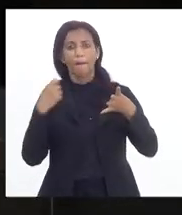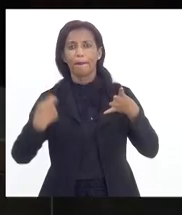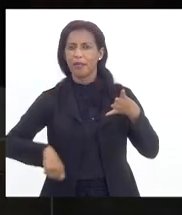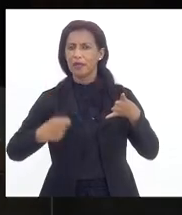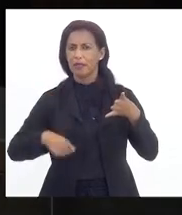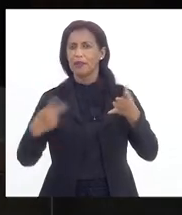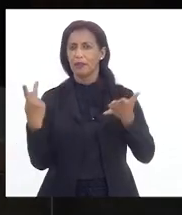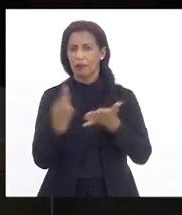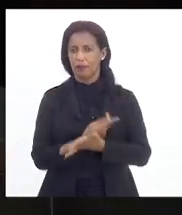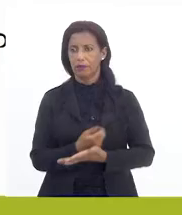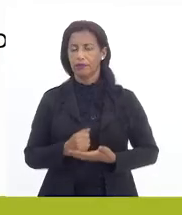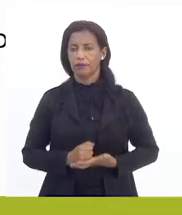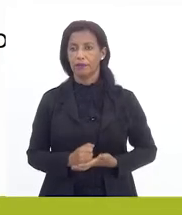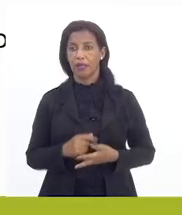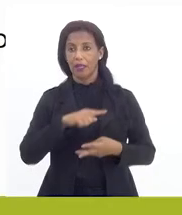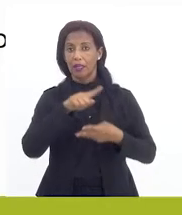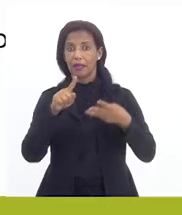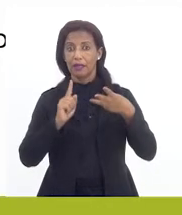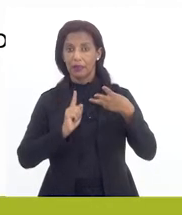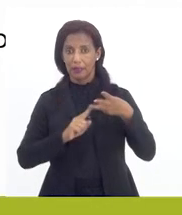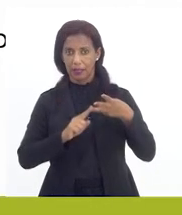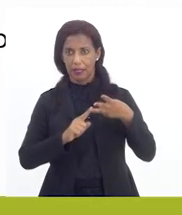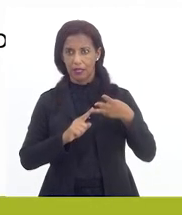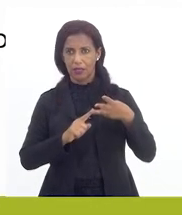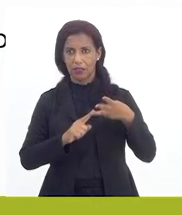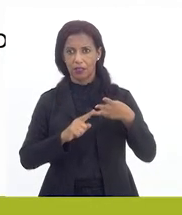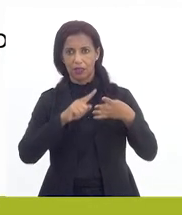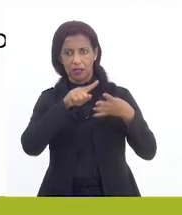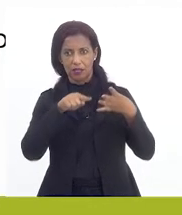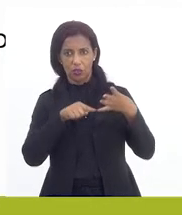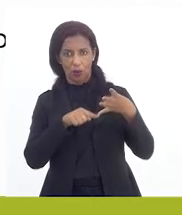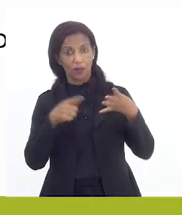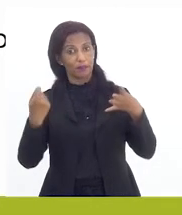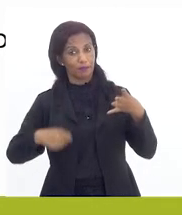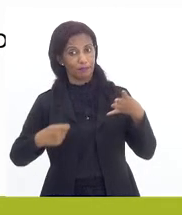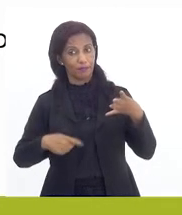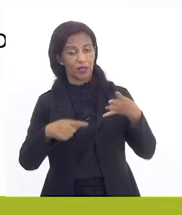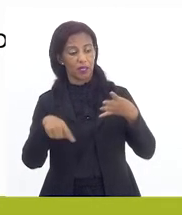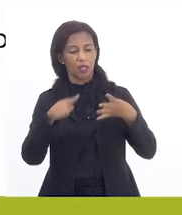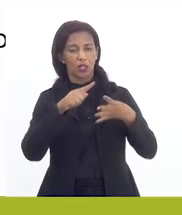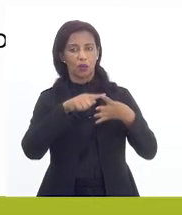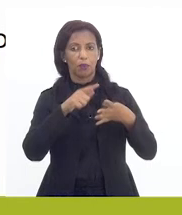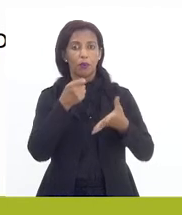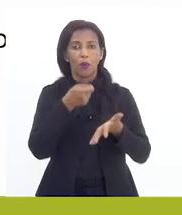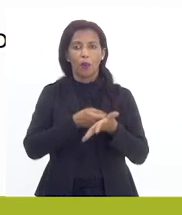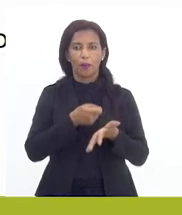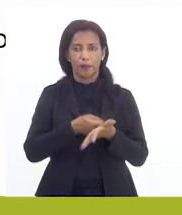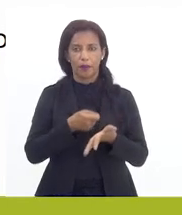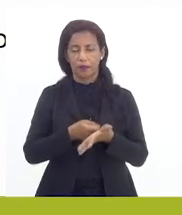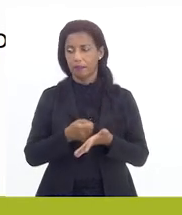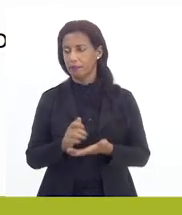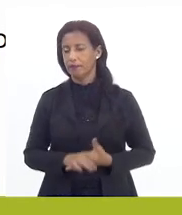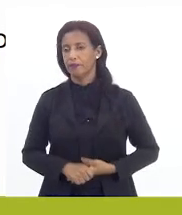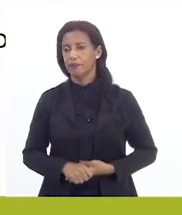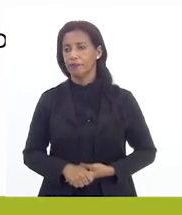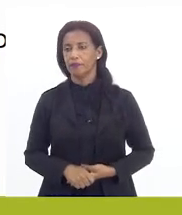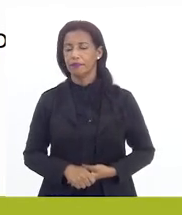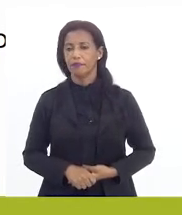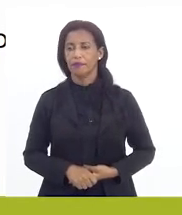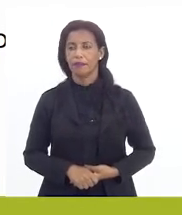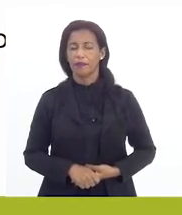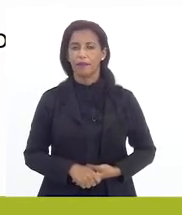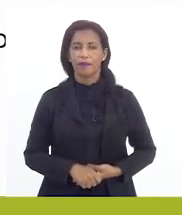realizados na verdade é três desses quatro precisam ser realizados e inciso primeiro obrigatório Oi